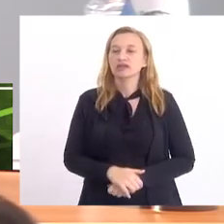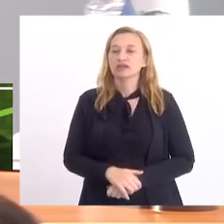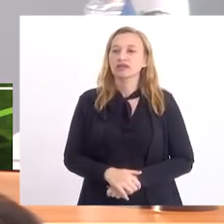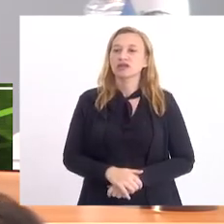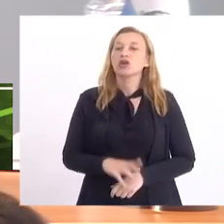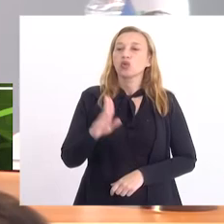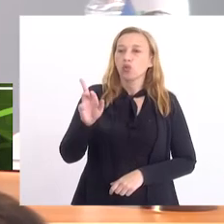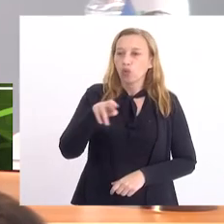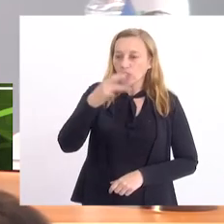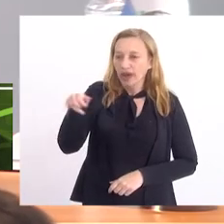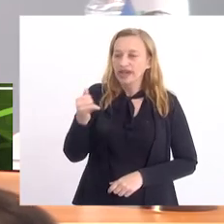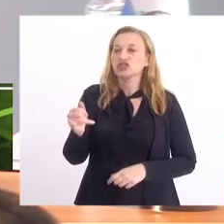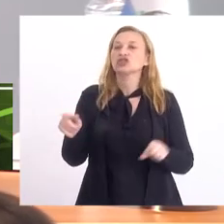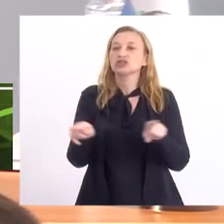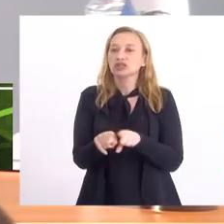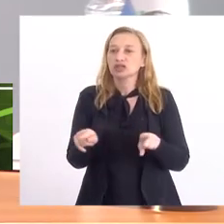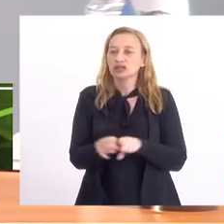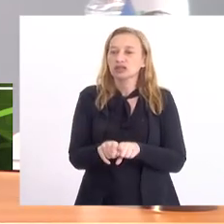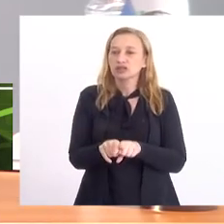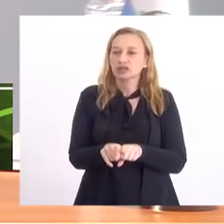a UERJ também, a parte